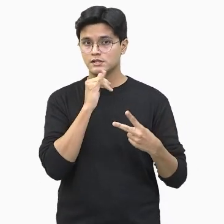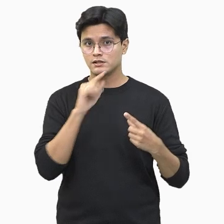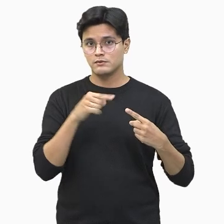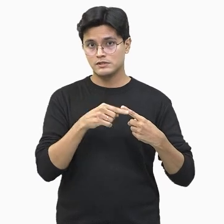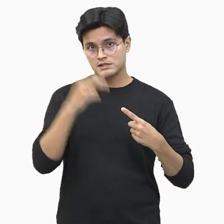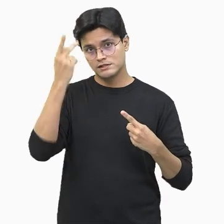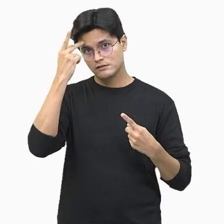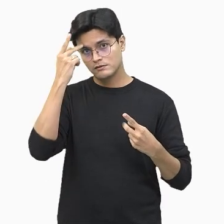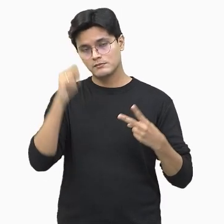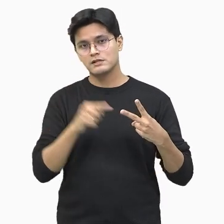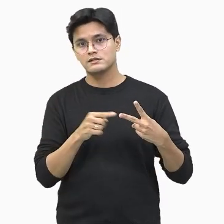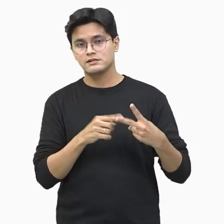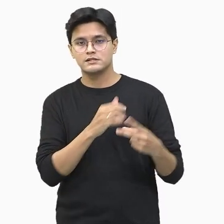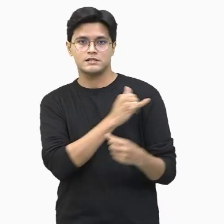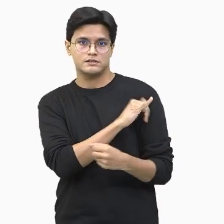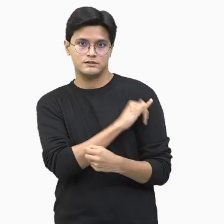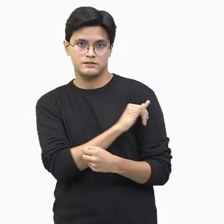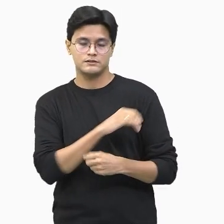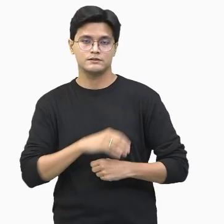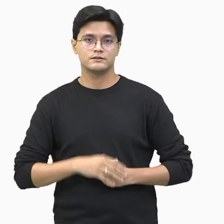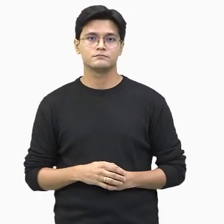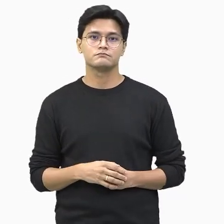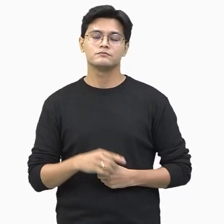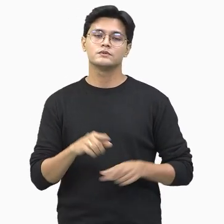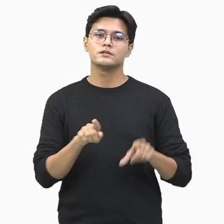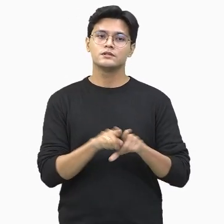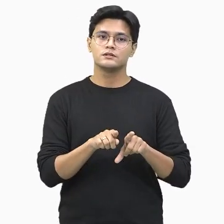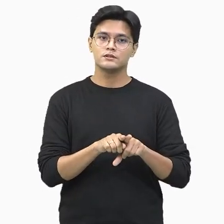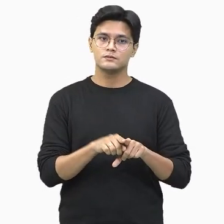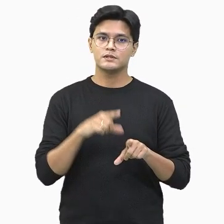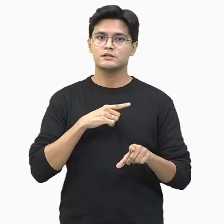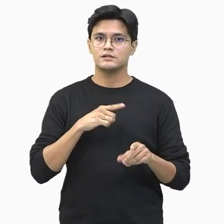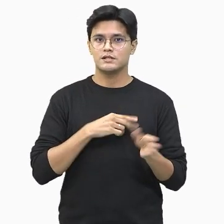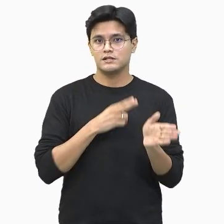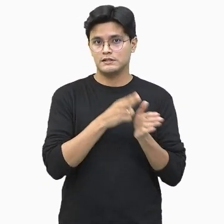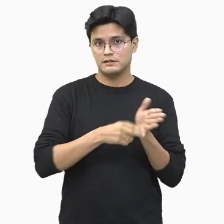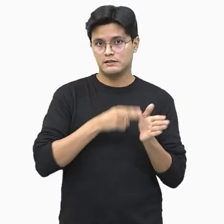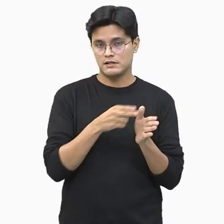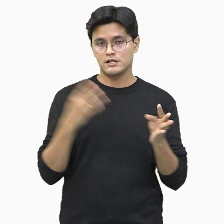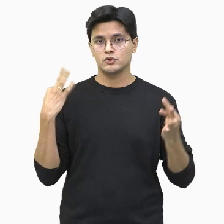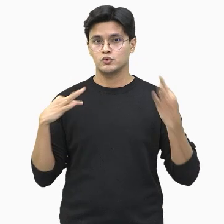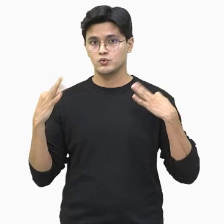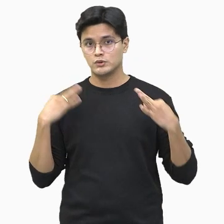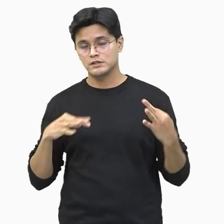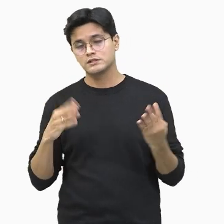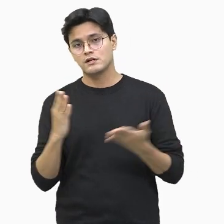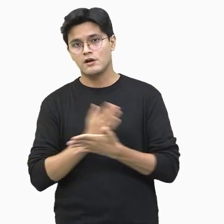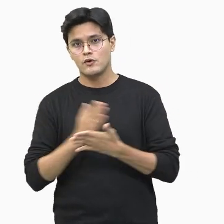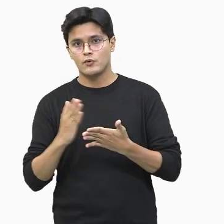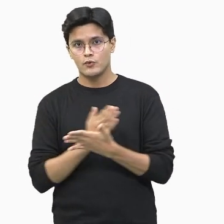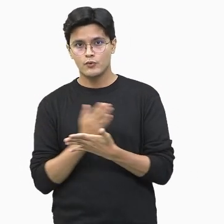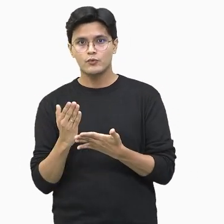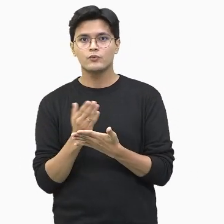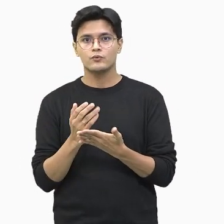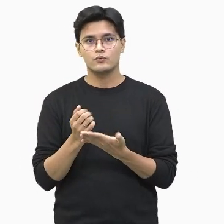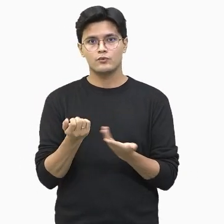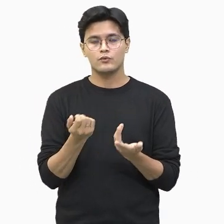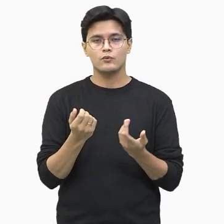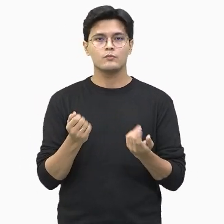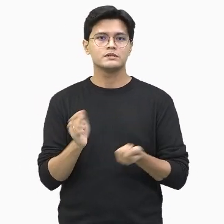Paulo e Rio de Janeiro né que inclui os trens turísticos alguns serviços também entre